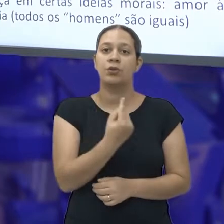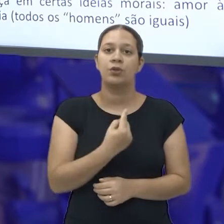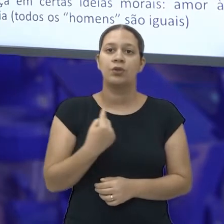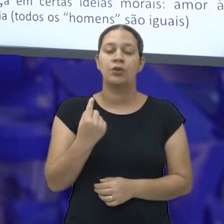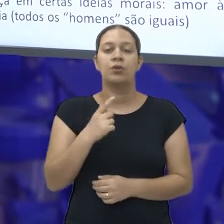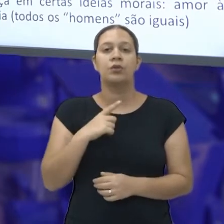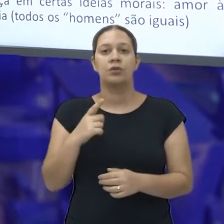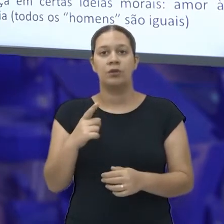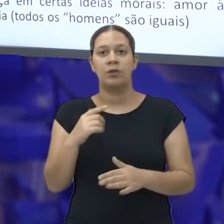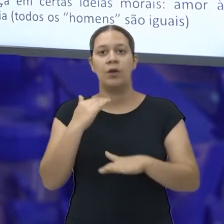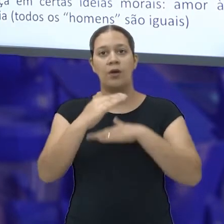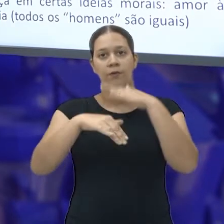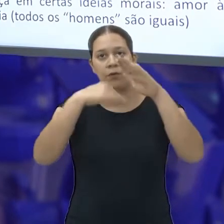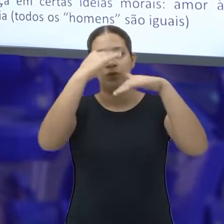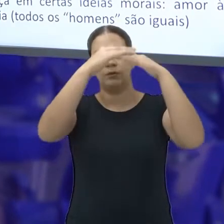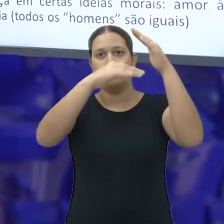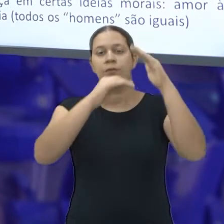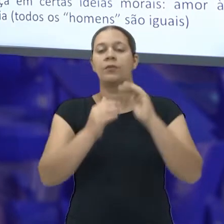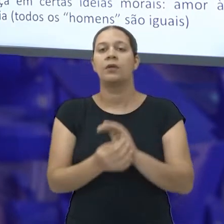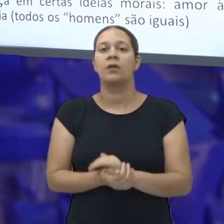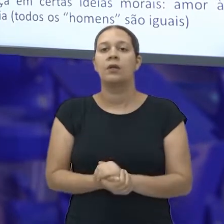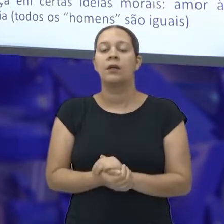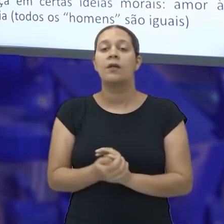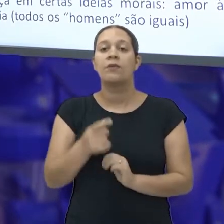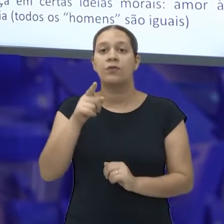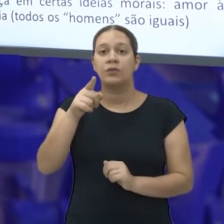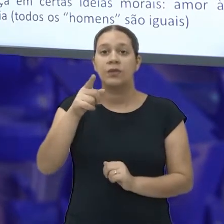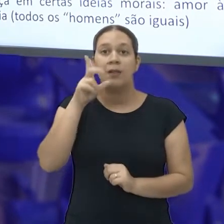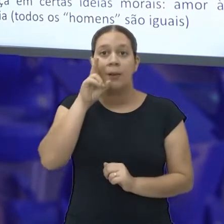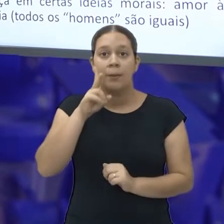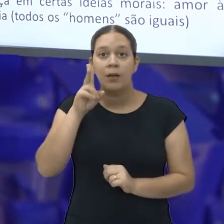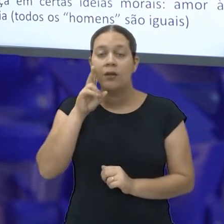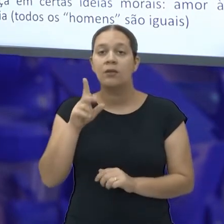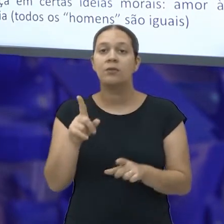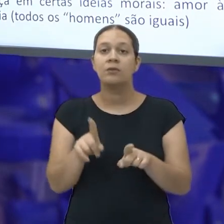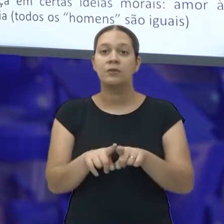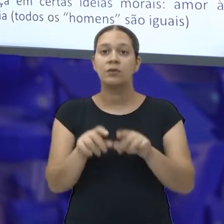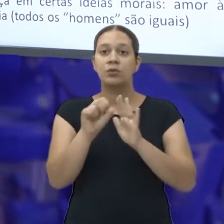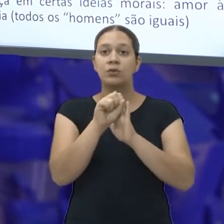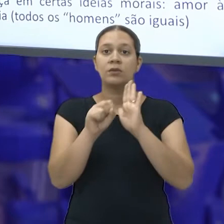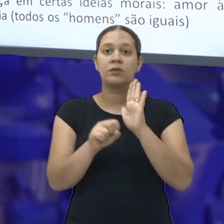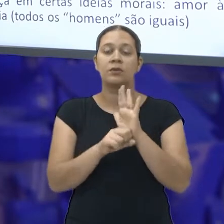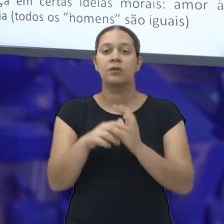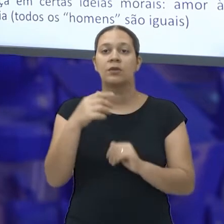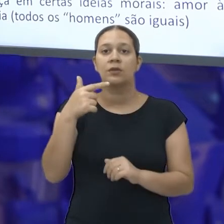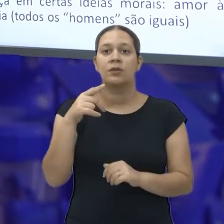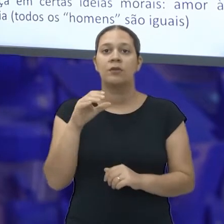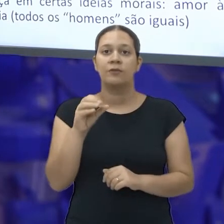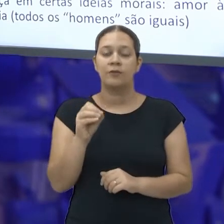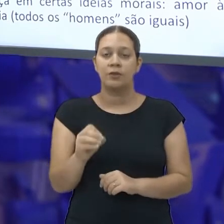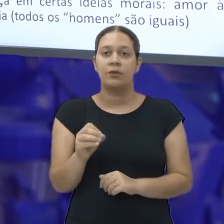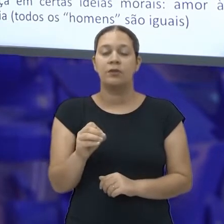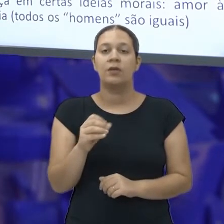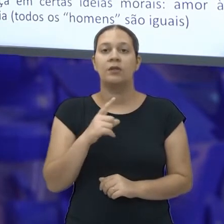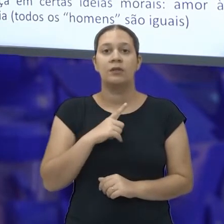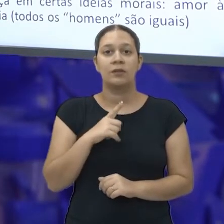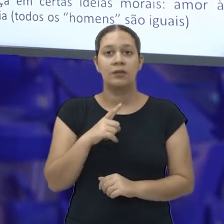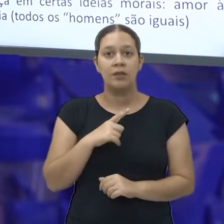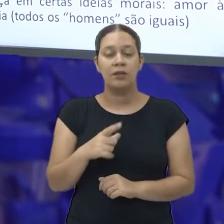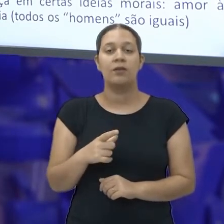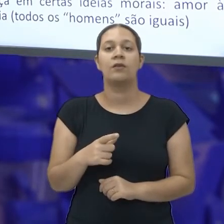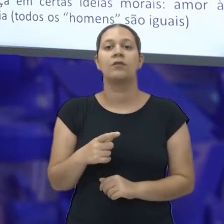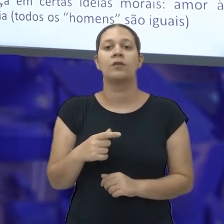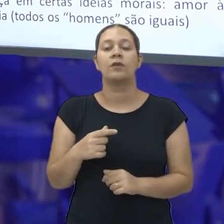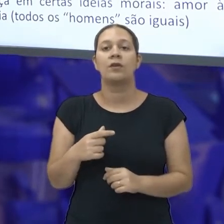a evolução, né? Vale lembrar para vocês que o século XX trouxe para a humanidade